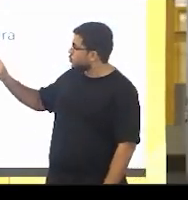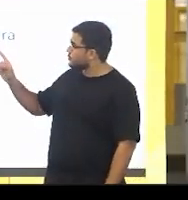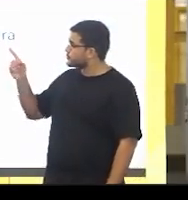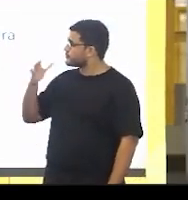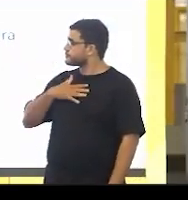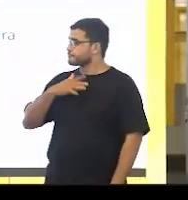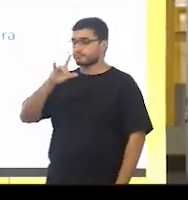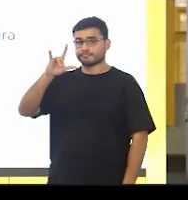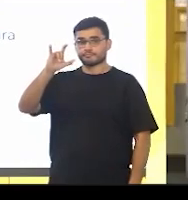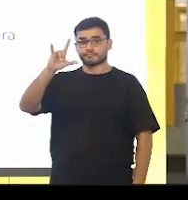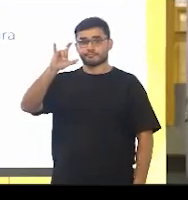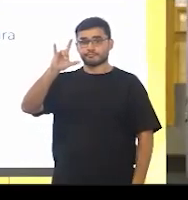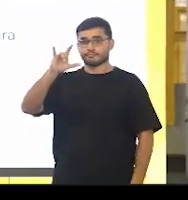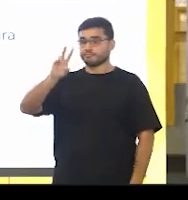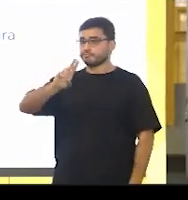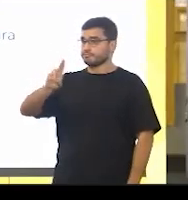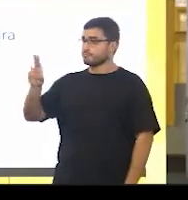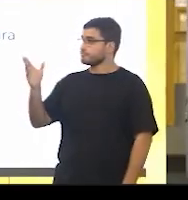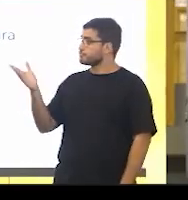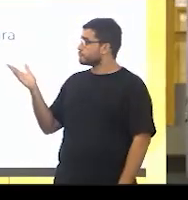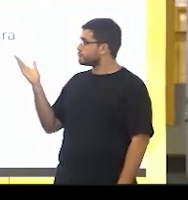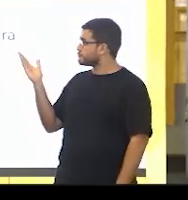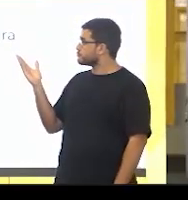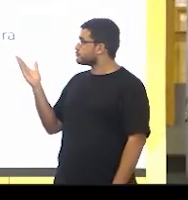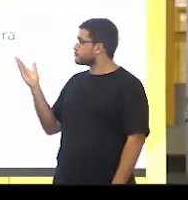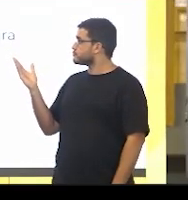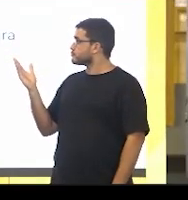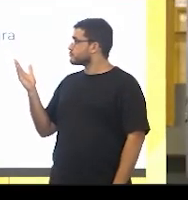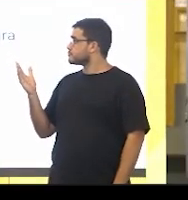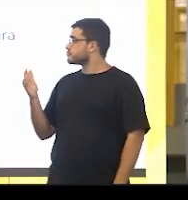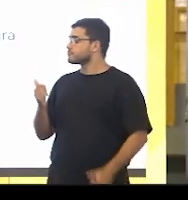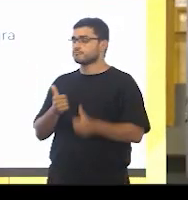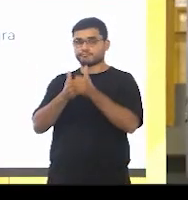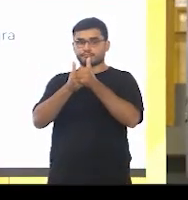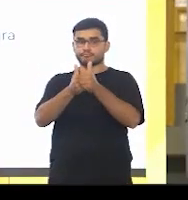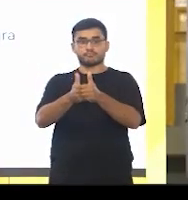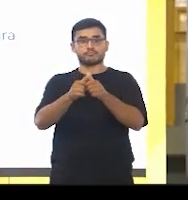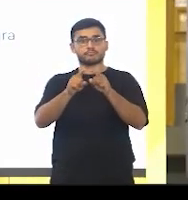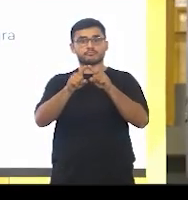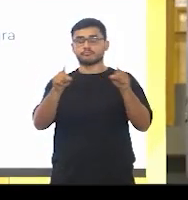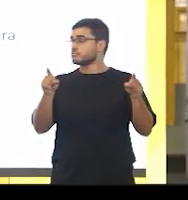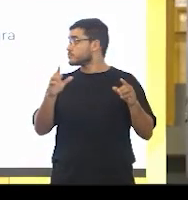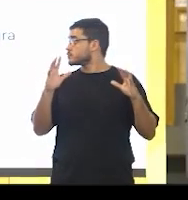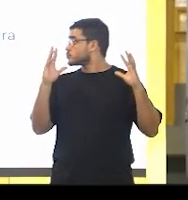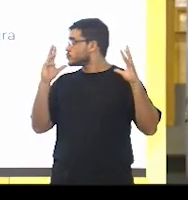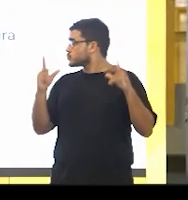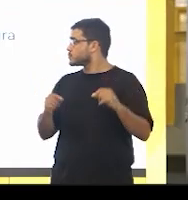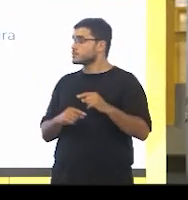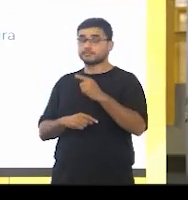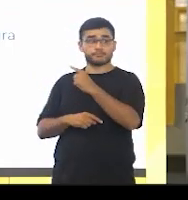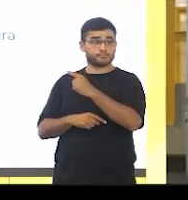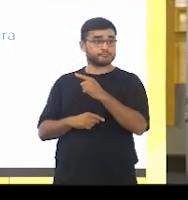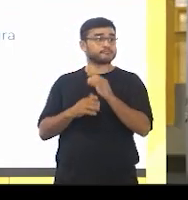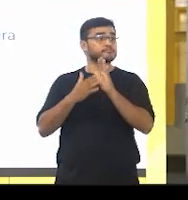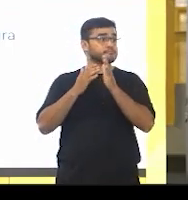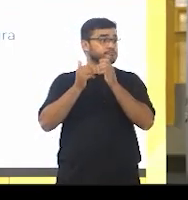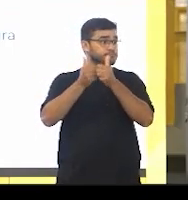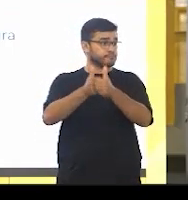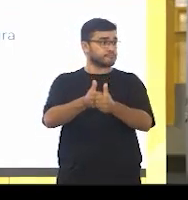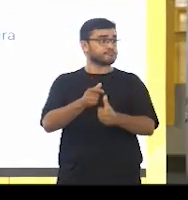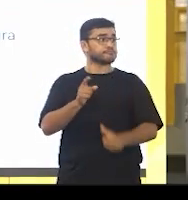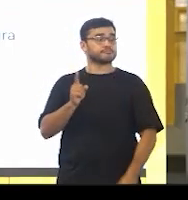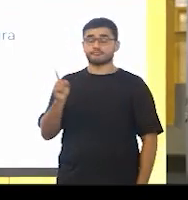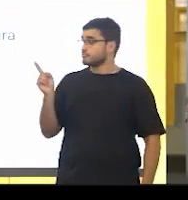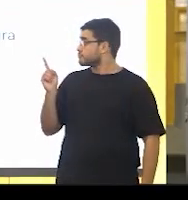Instagram, @GeorgeWilton2, sempre com muitas dicas de geografia, de atualidades. E